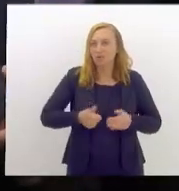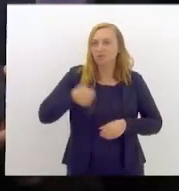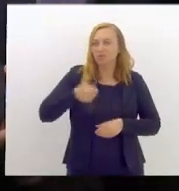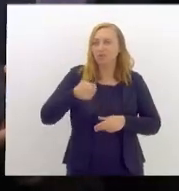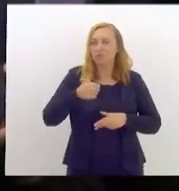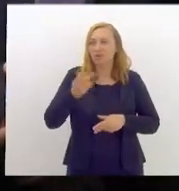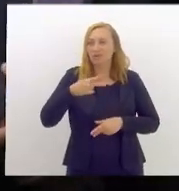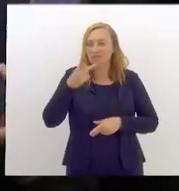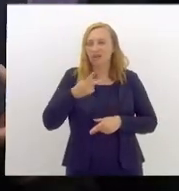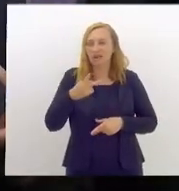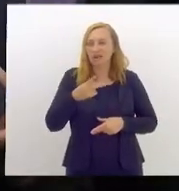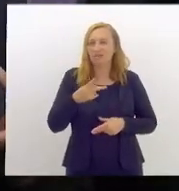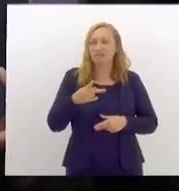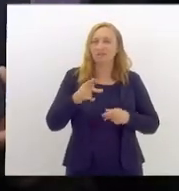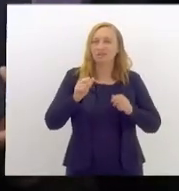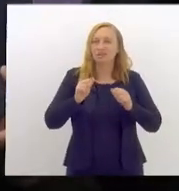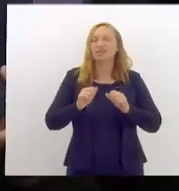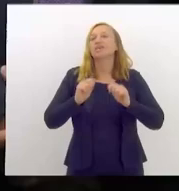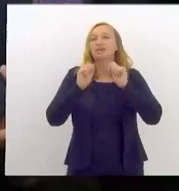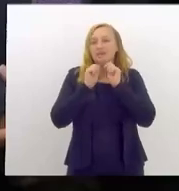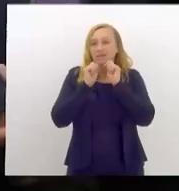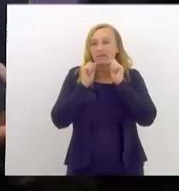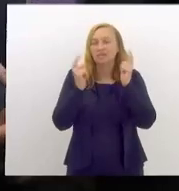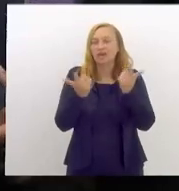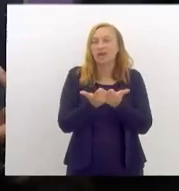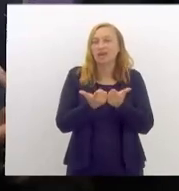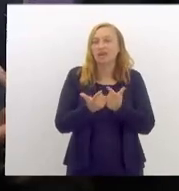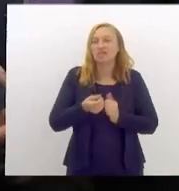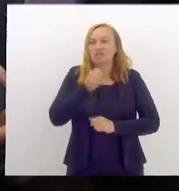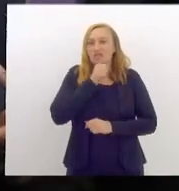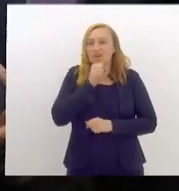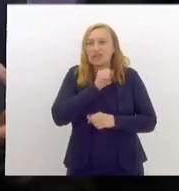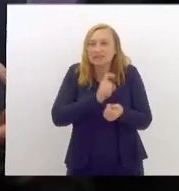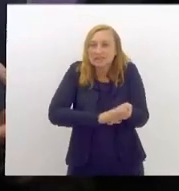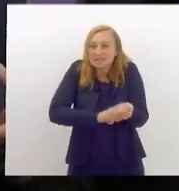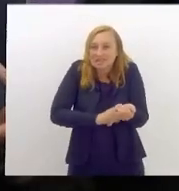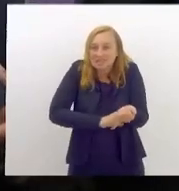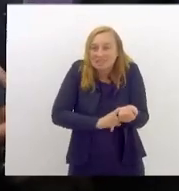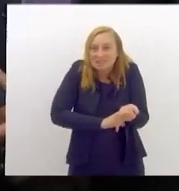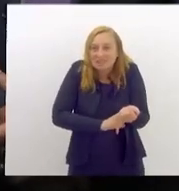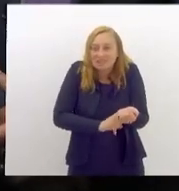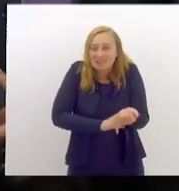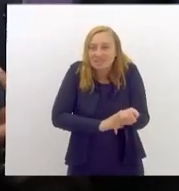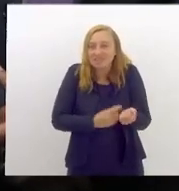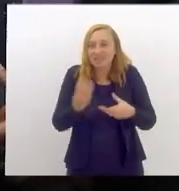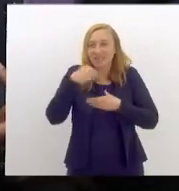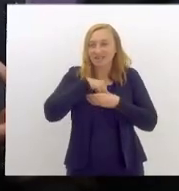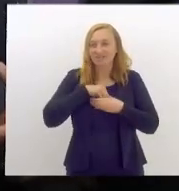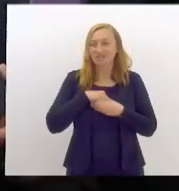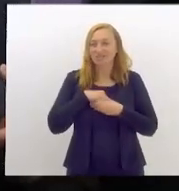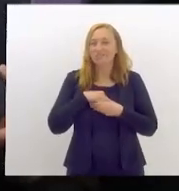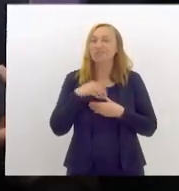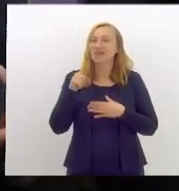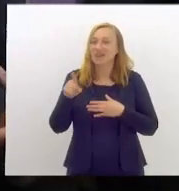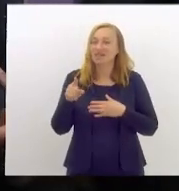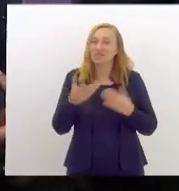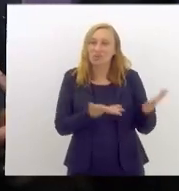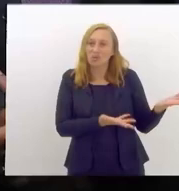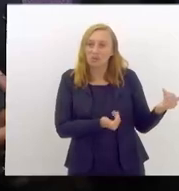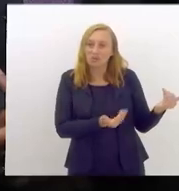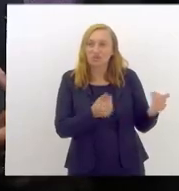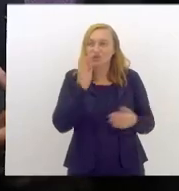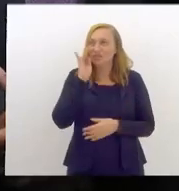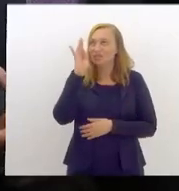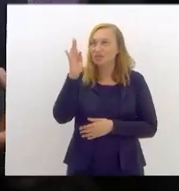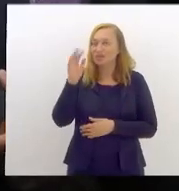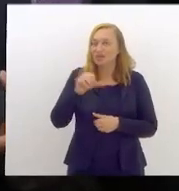discurso ainda no palácio Tiradentes onde o nervosismo e ansiedade tomavam conta de mim pois ali estava um jovem que